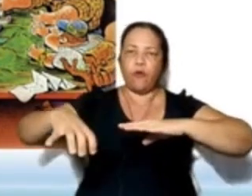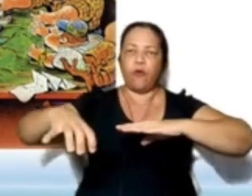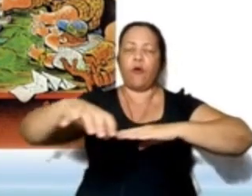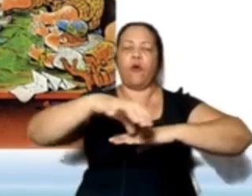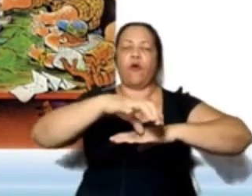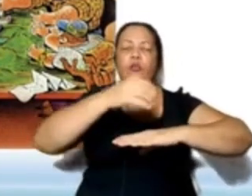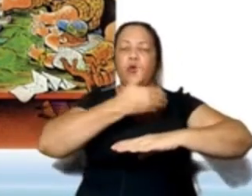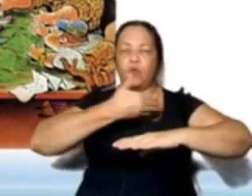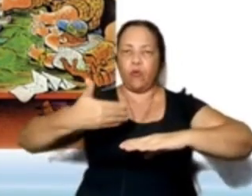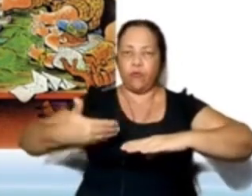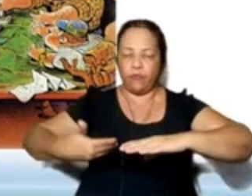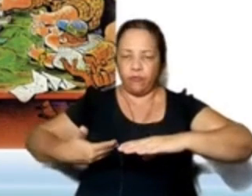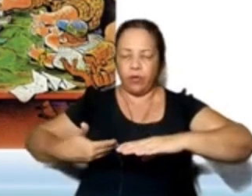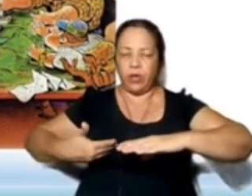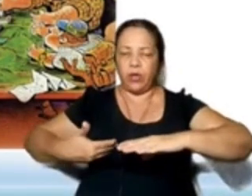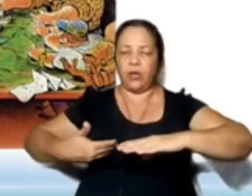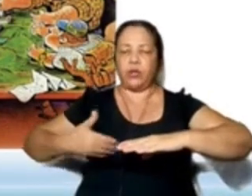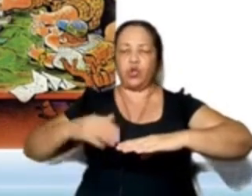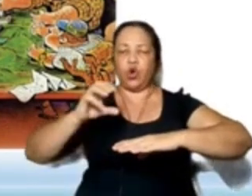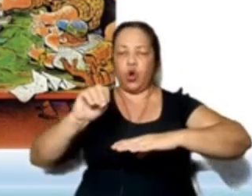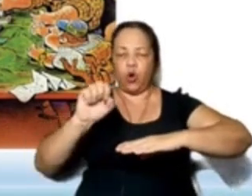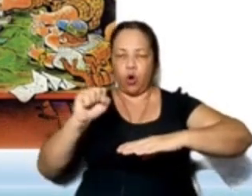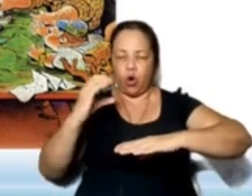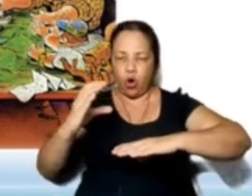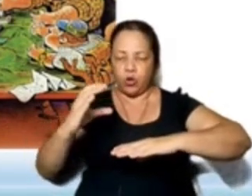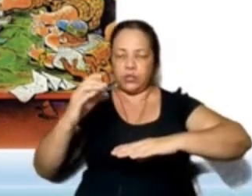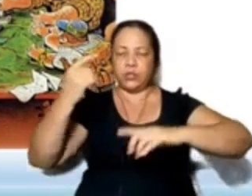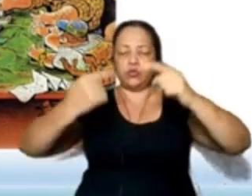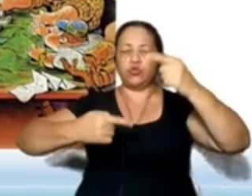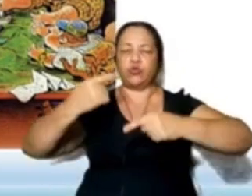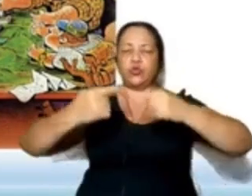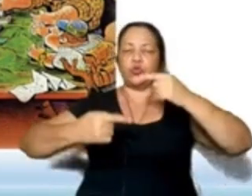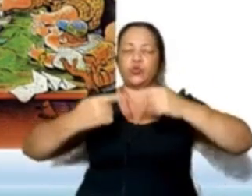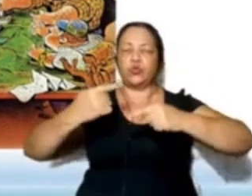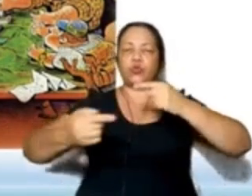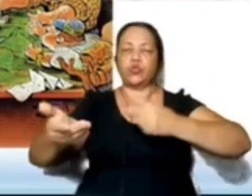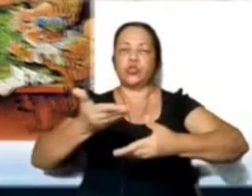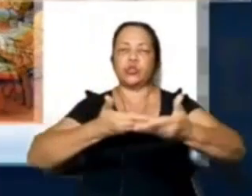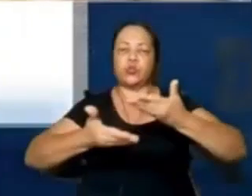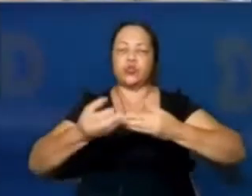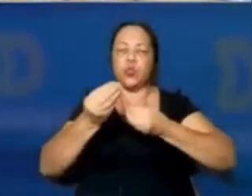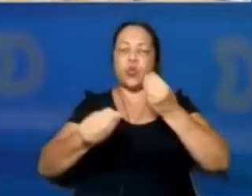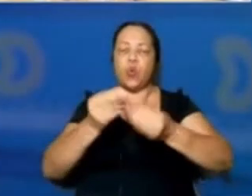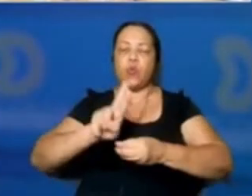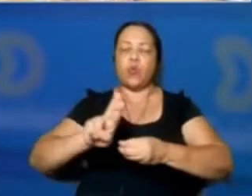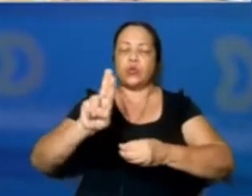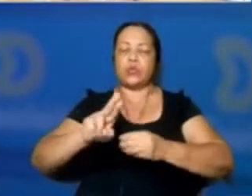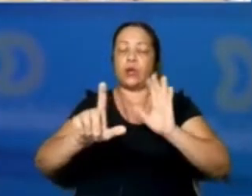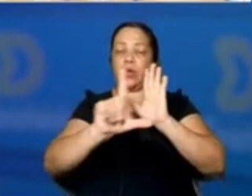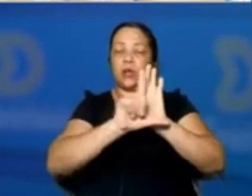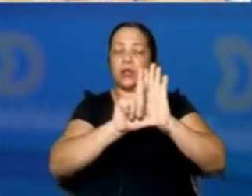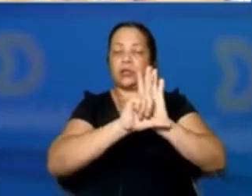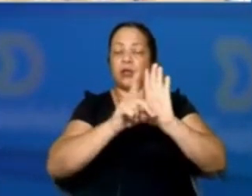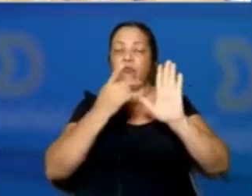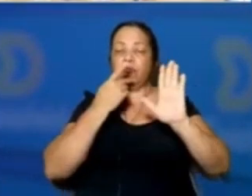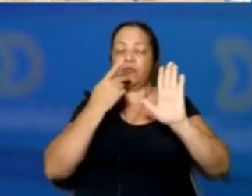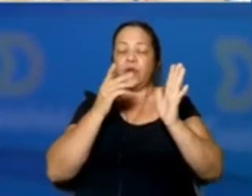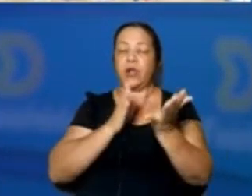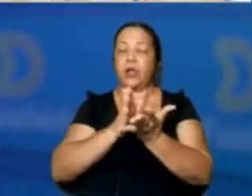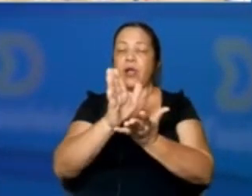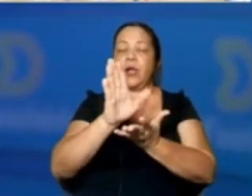público, discutindo sobre todas as atividades da bacia, como deveria ser, porque a legislação diz que a bacia hidrográfica é a unidade